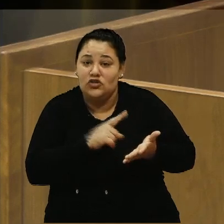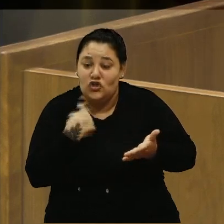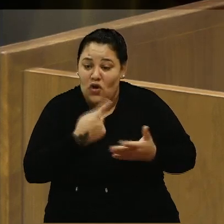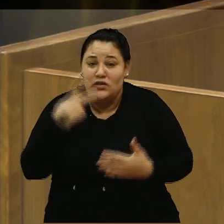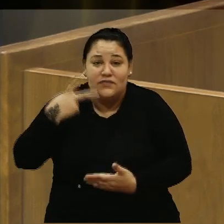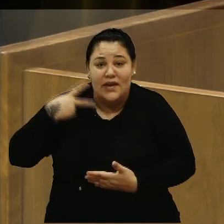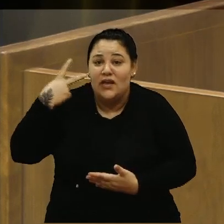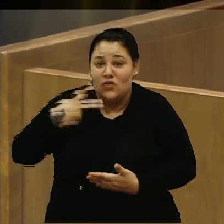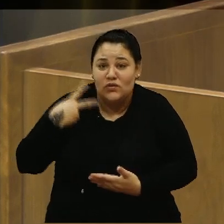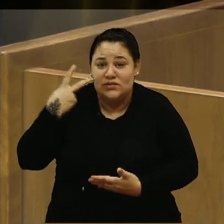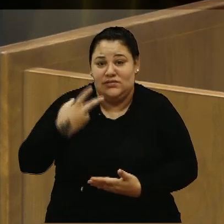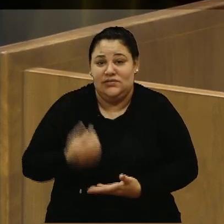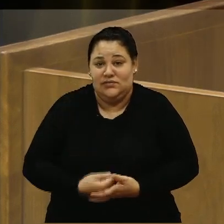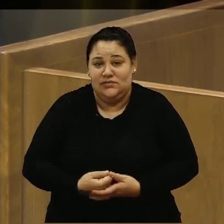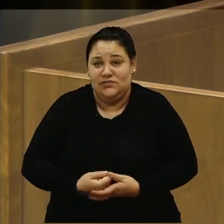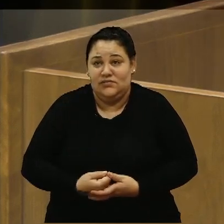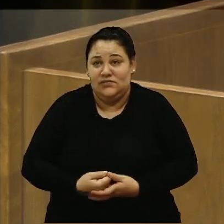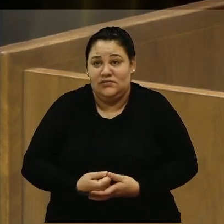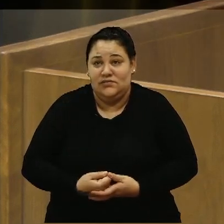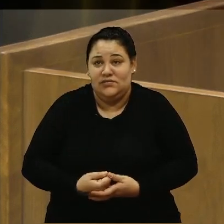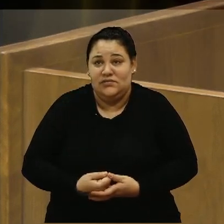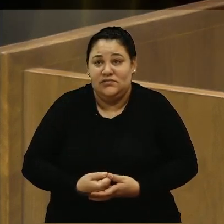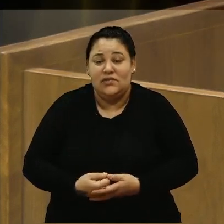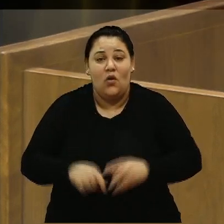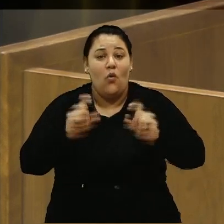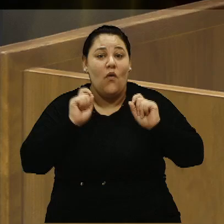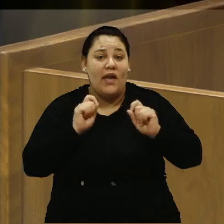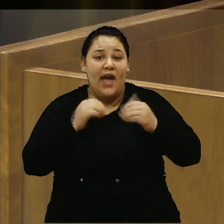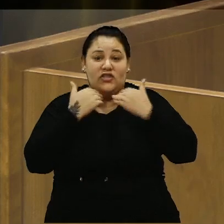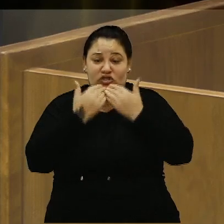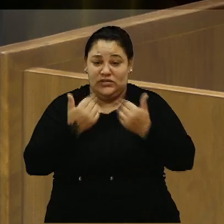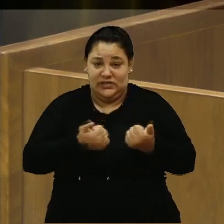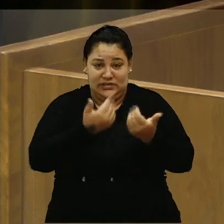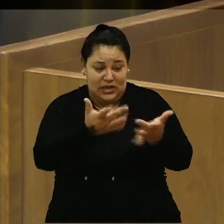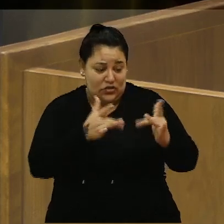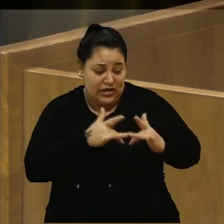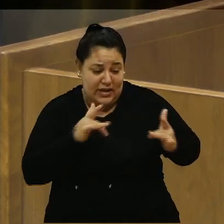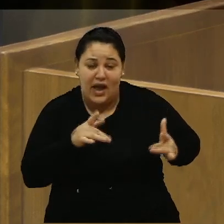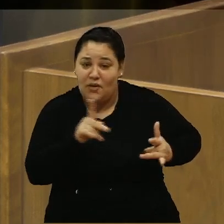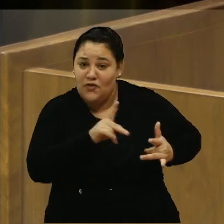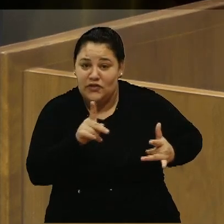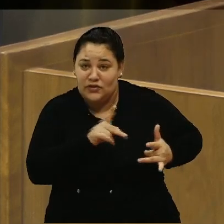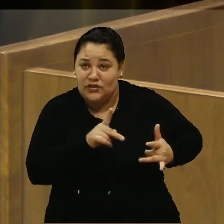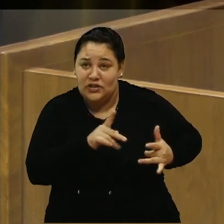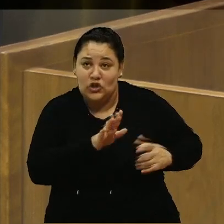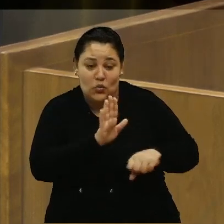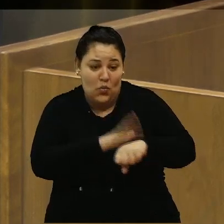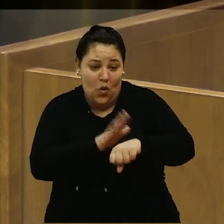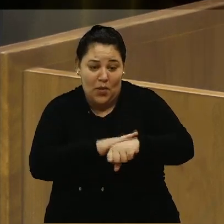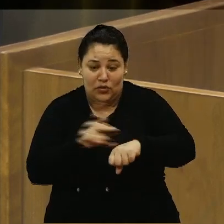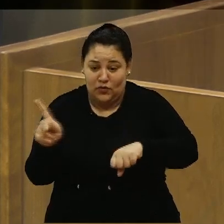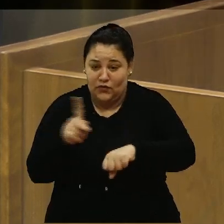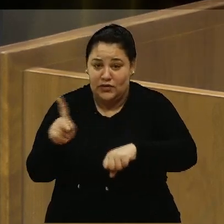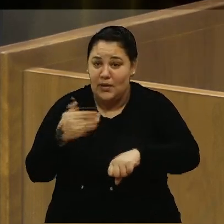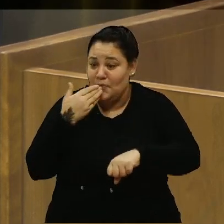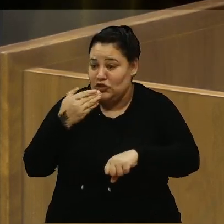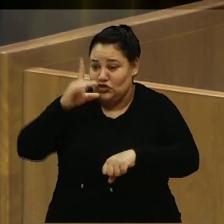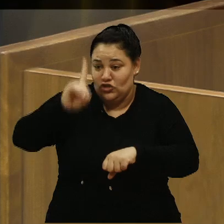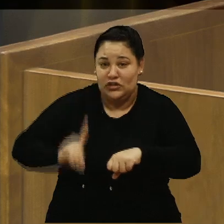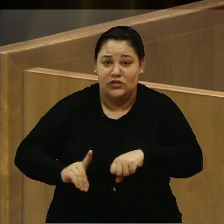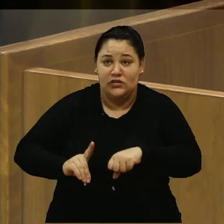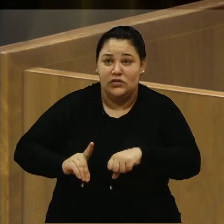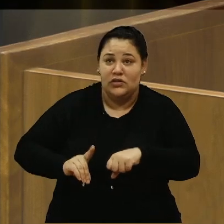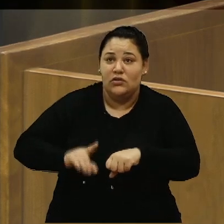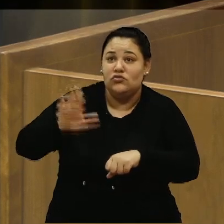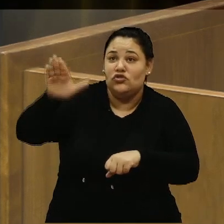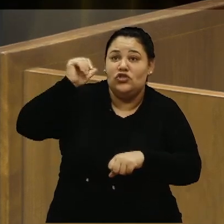e vereadoras. Então, de nada adianta a gente prestar solidariedade à professora e quando os professores reivindicam pelos seus direitos, a gente chama de